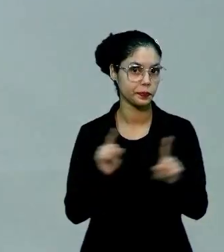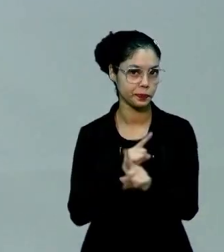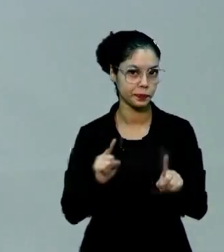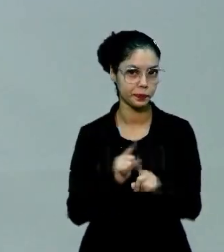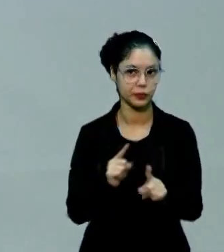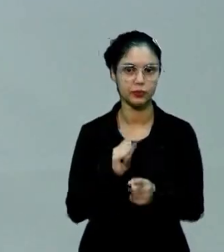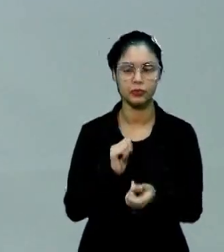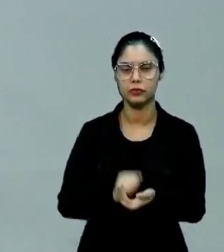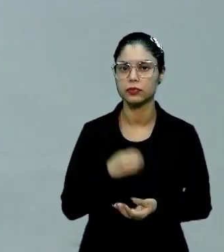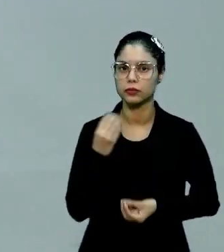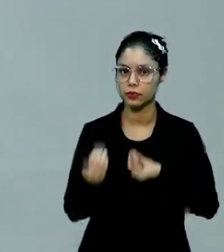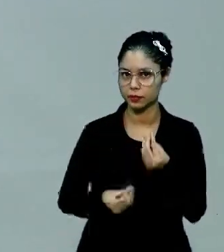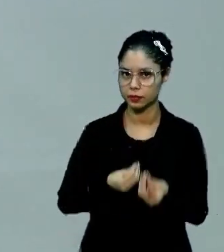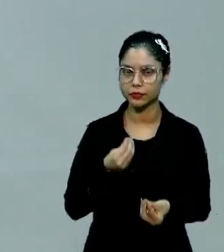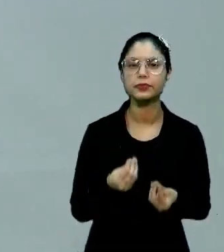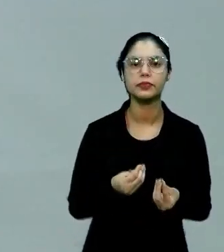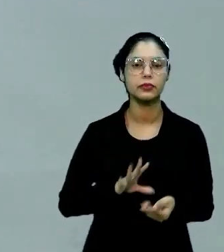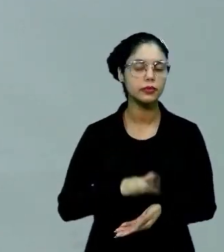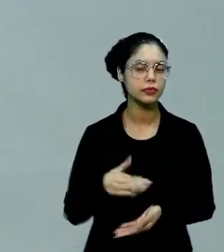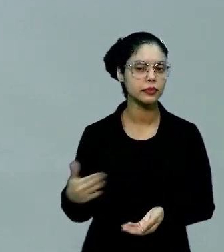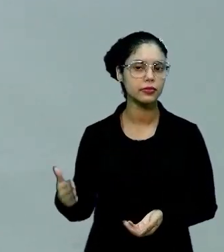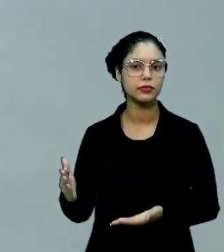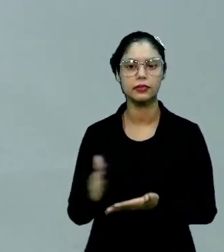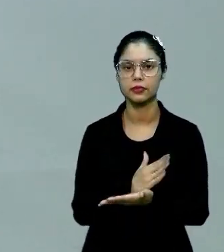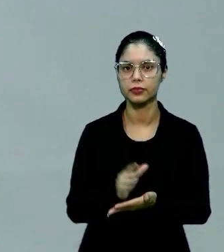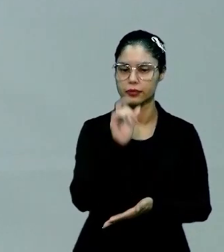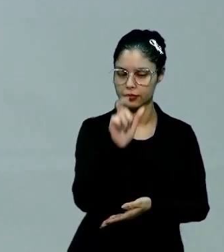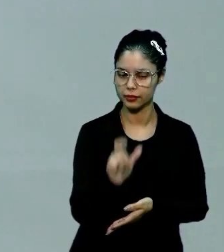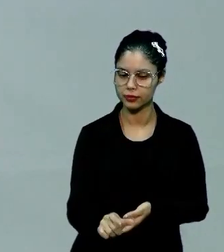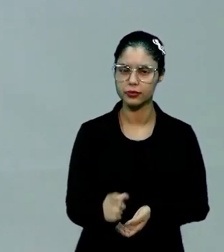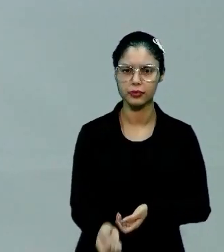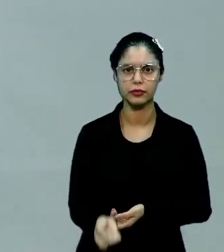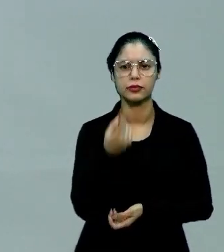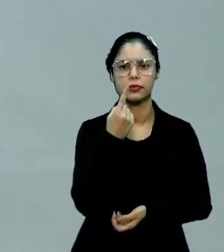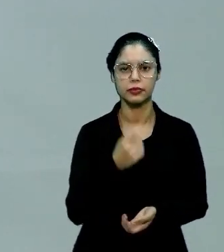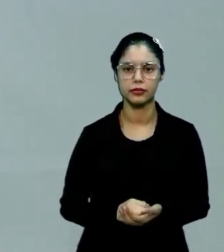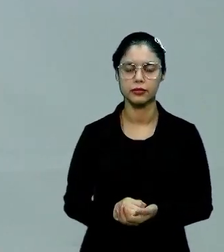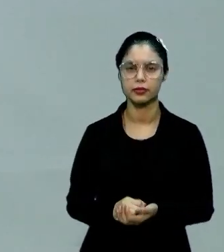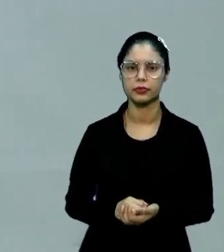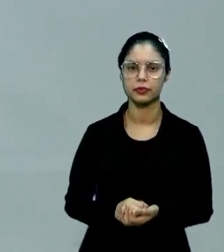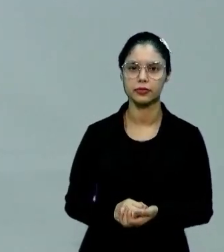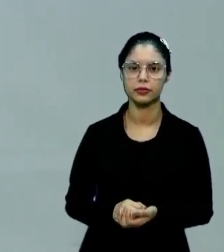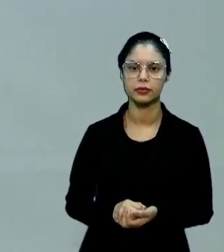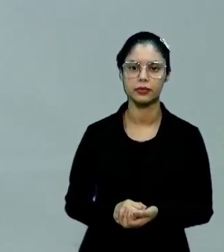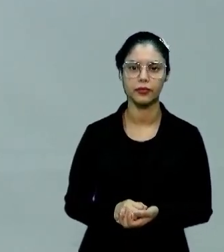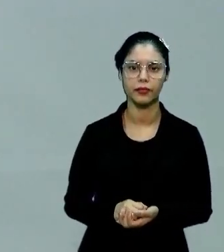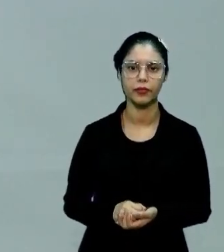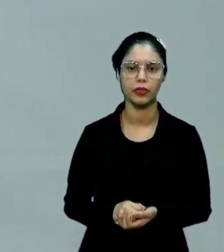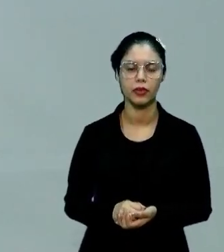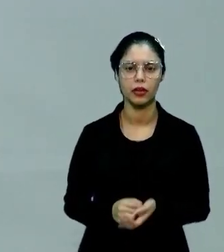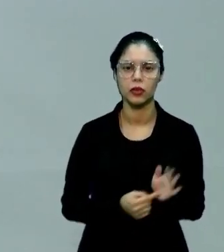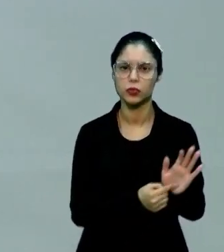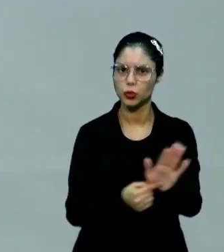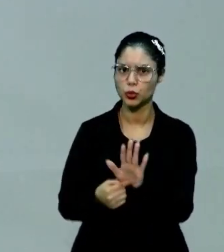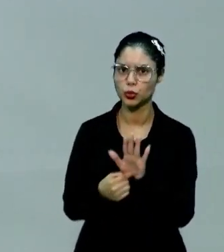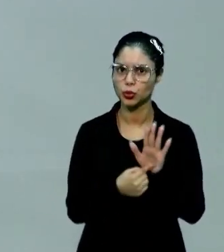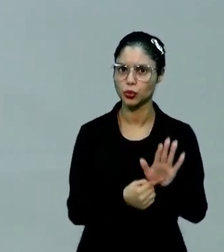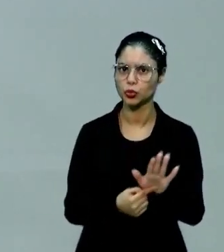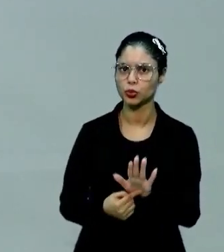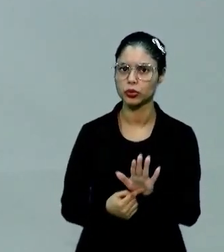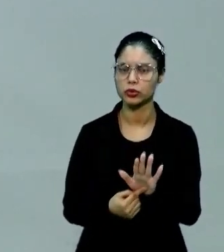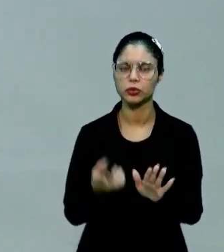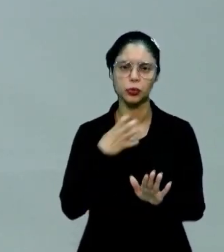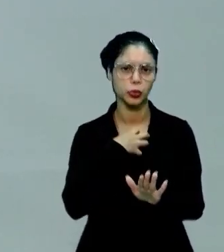Não. Tanto que, quando algum personagem estranha ou algo do tipo, ele vai demonstrar